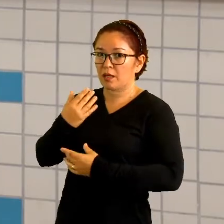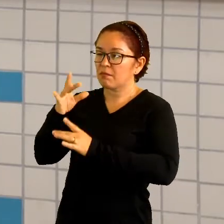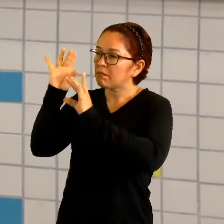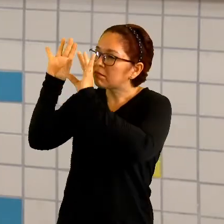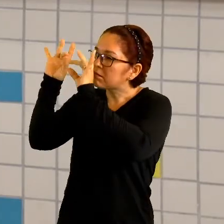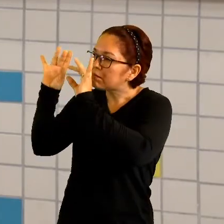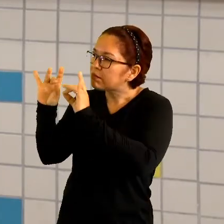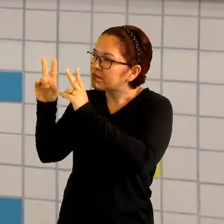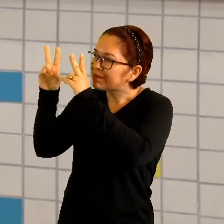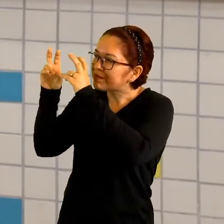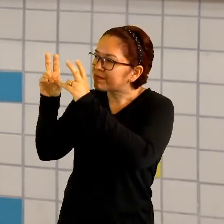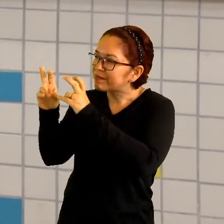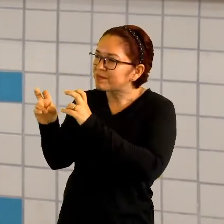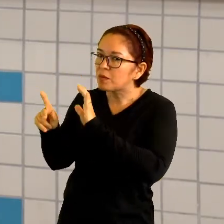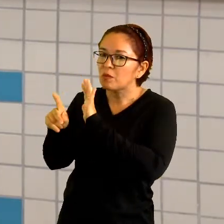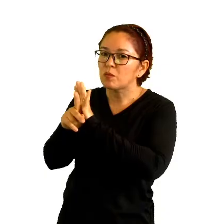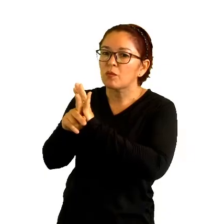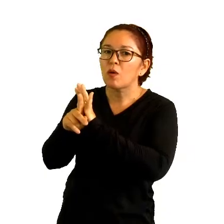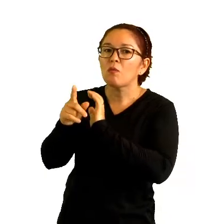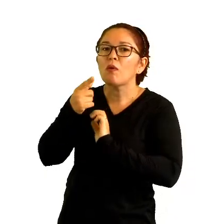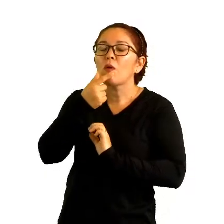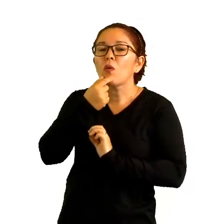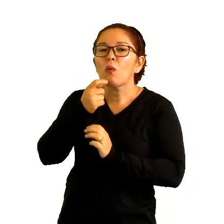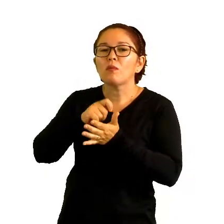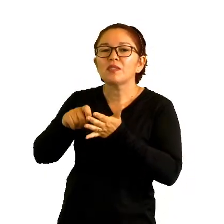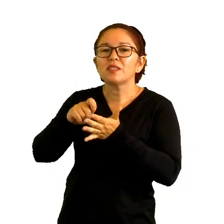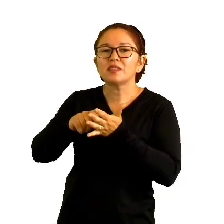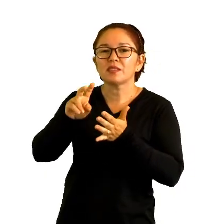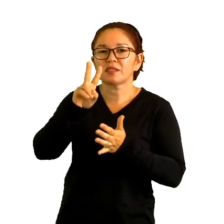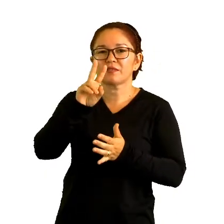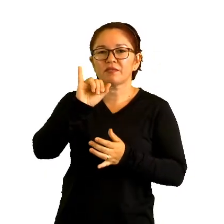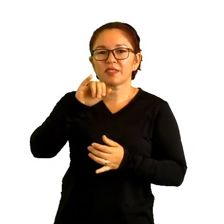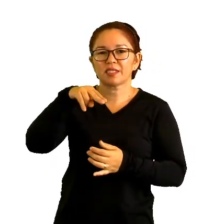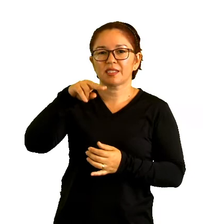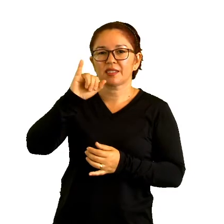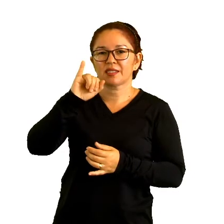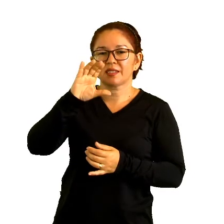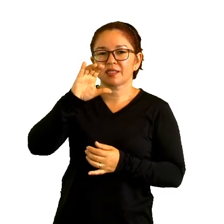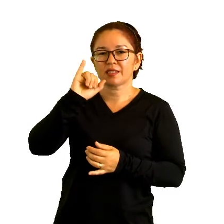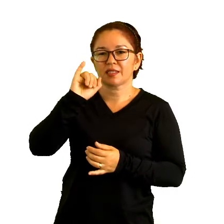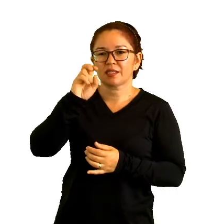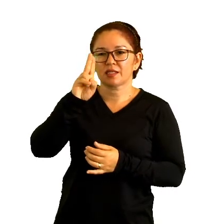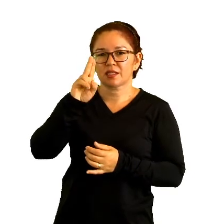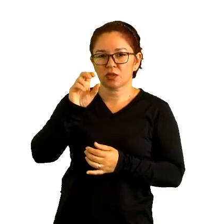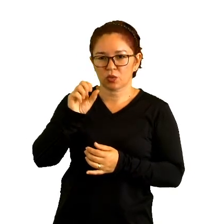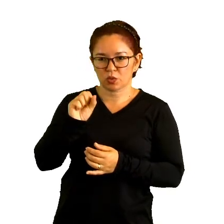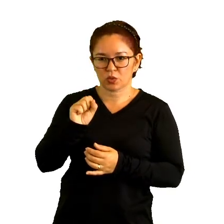de Vinícius de Moraes, esse poema aqui. Leiam esse poema.